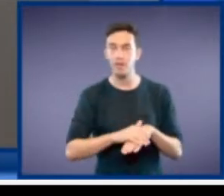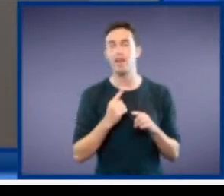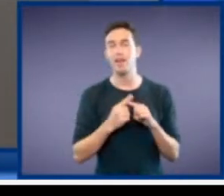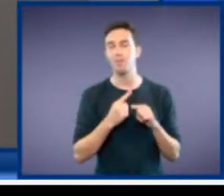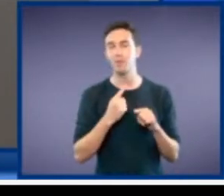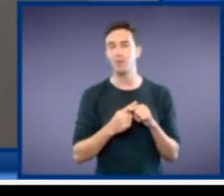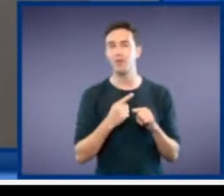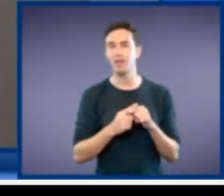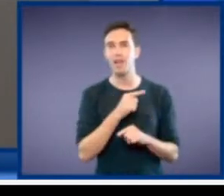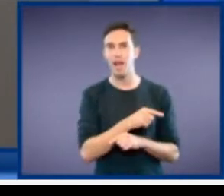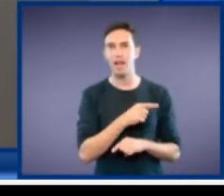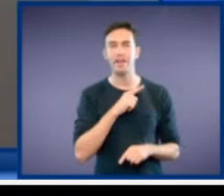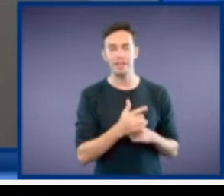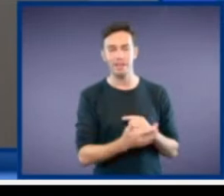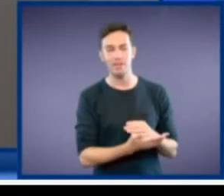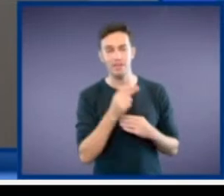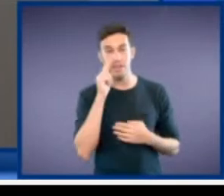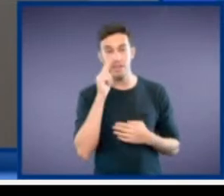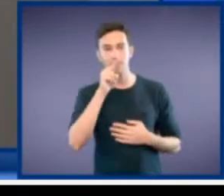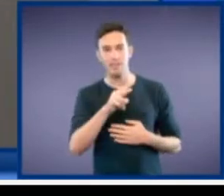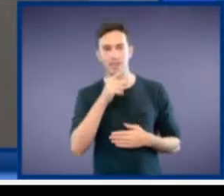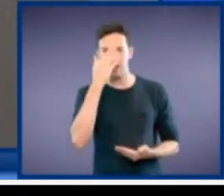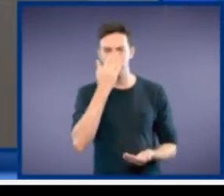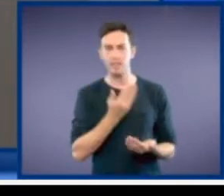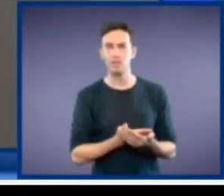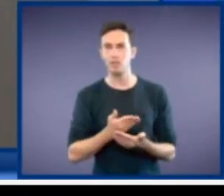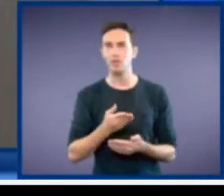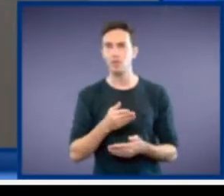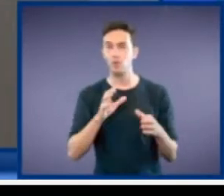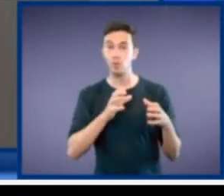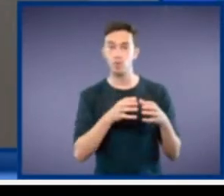Montezano teve a visão e acreditou no time e no banco.